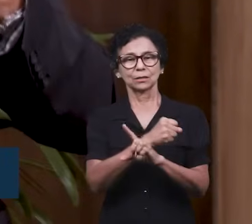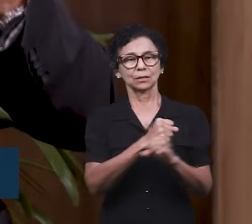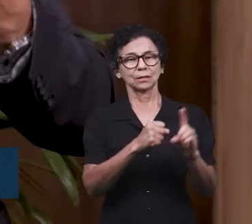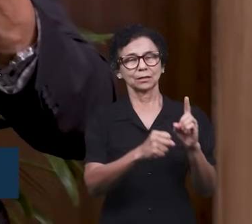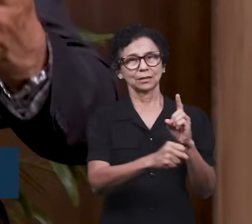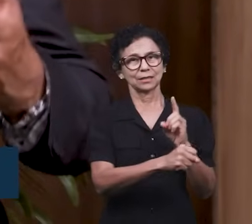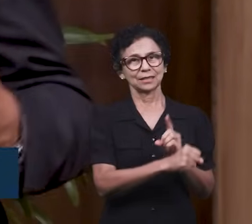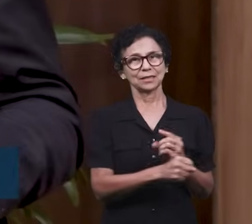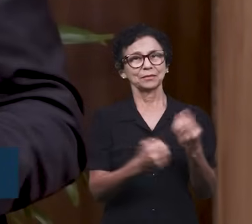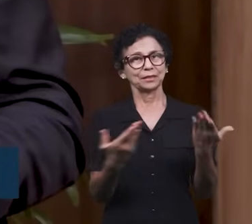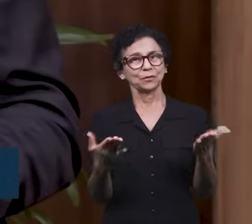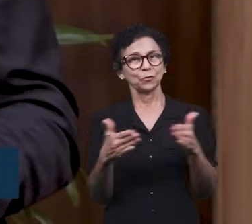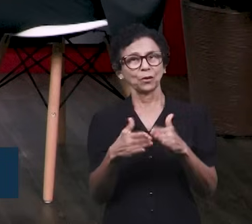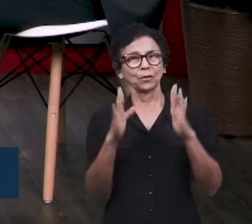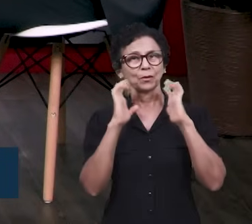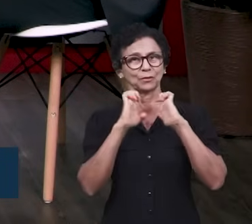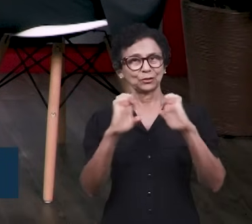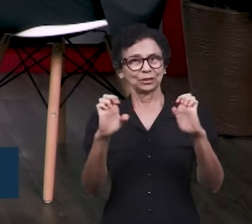como evangelização.